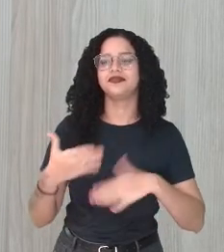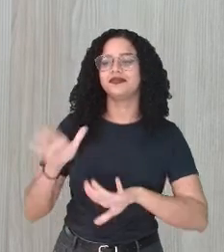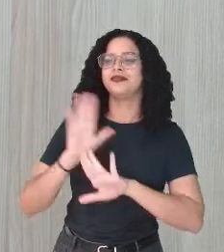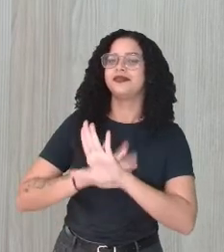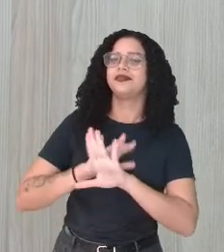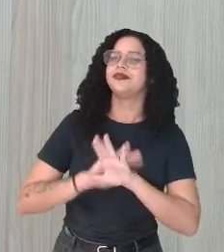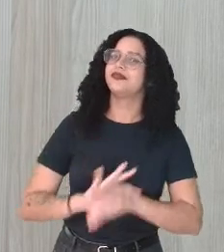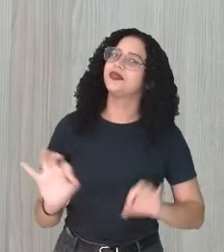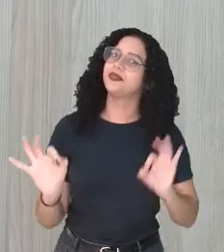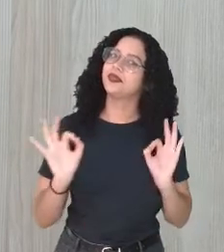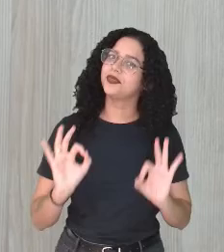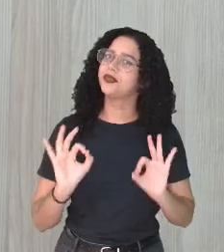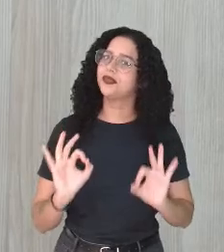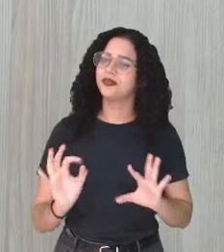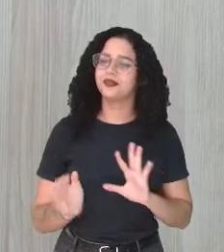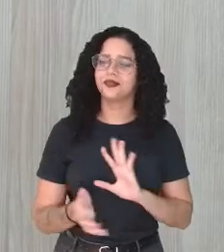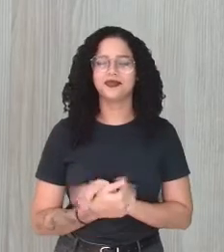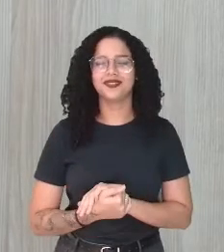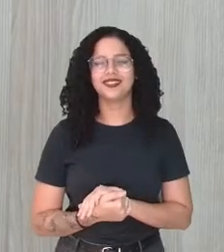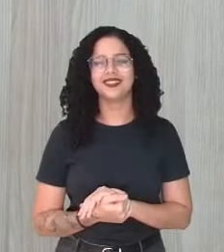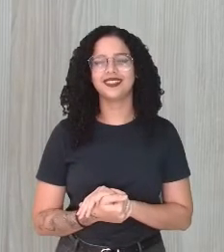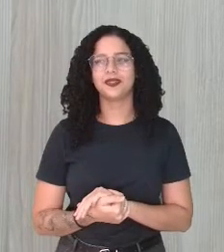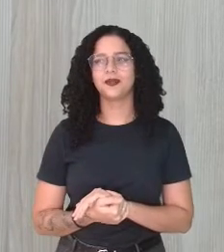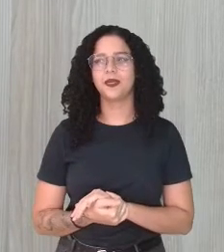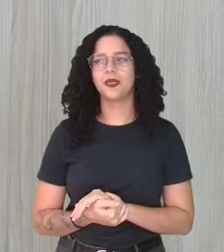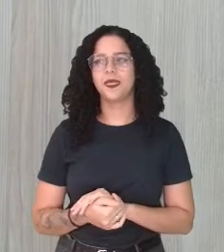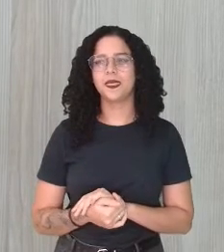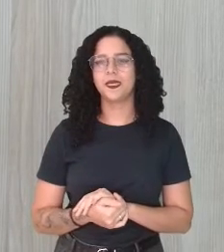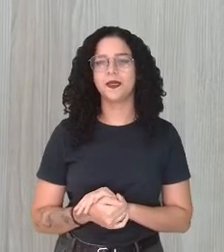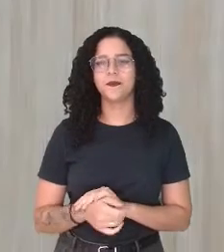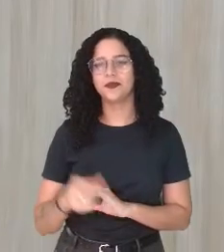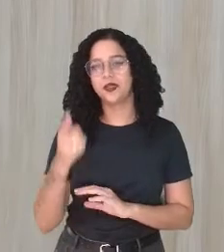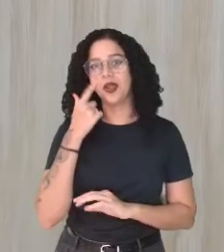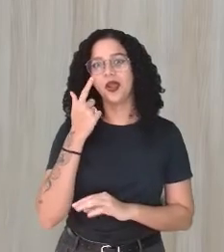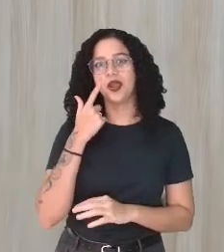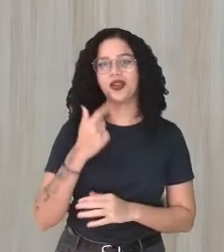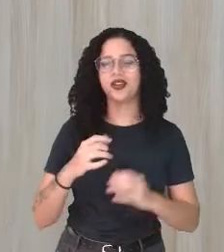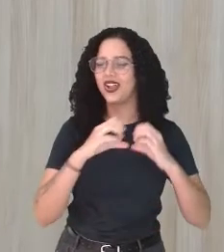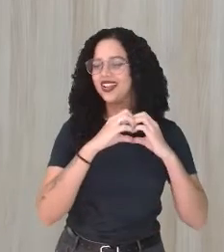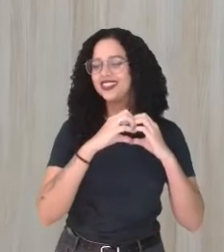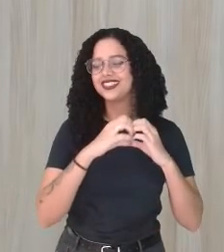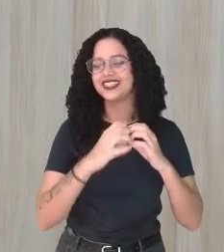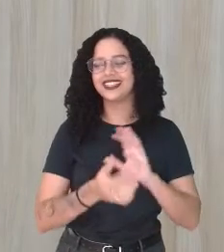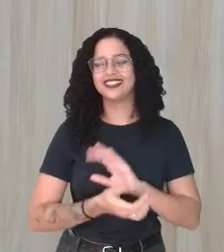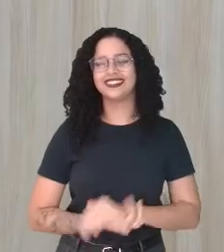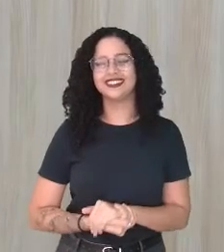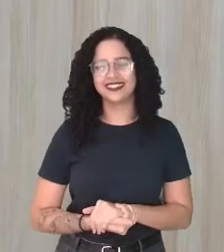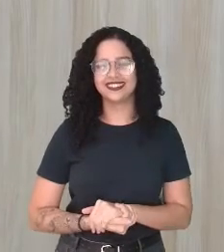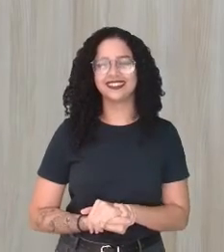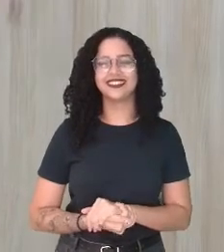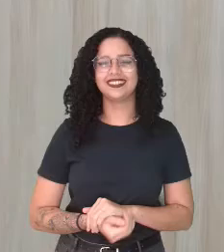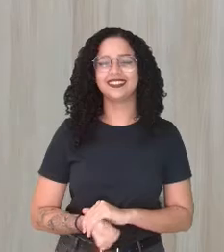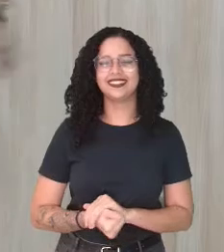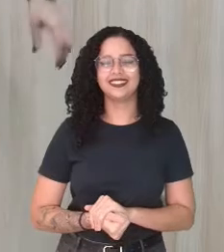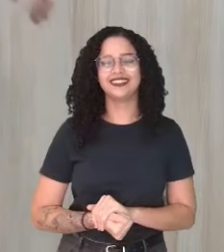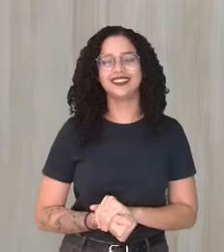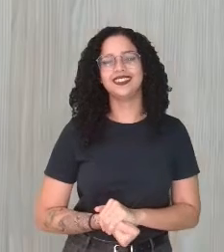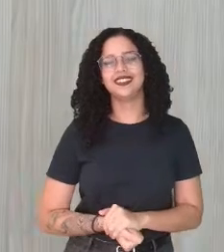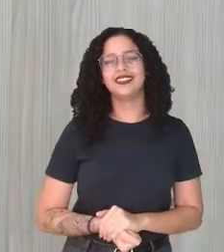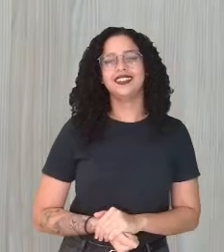produção aqui é top. Ó, coração pra Billy, ó, Billy, bota pra mim, Billy, ó, coração pra tu,